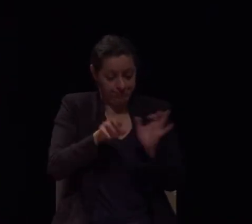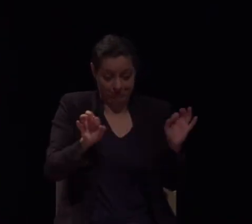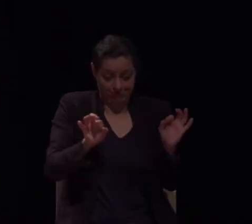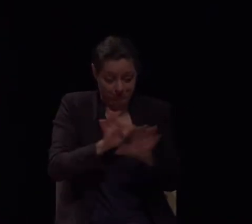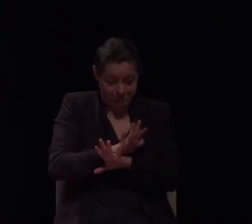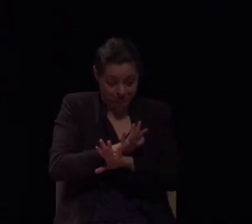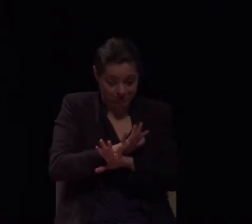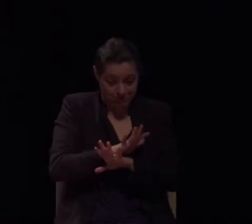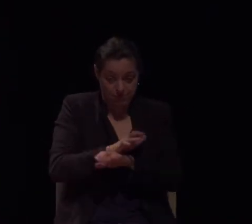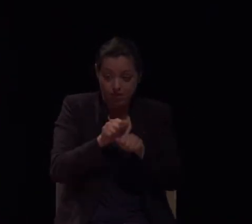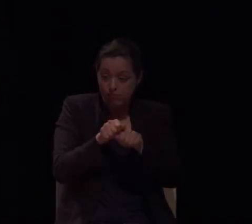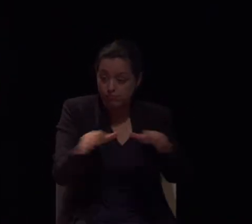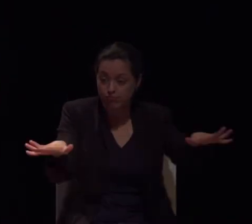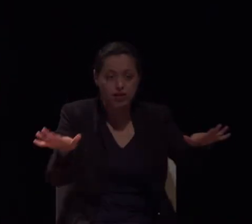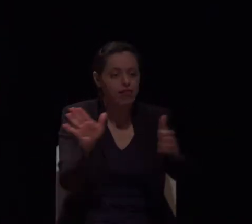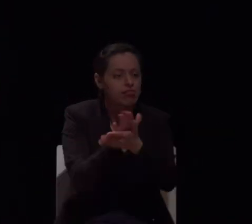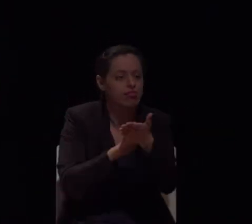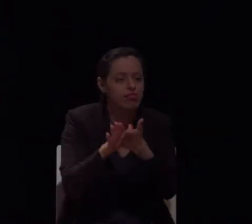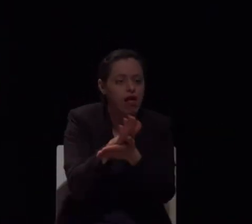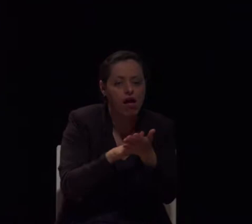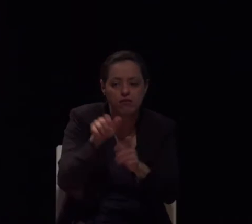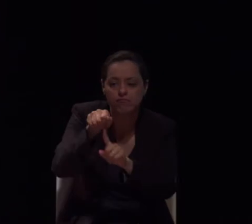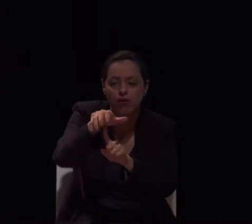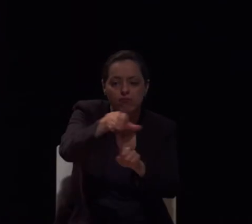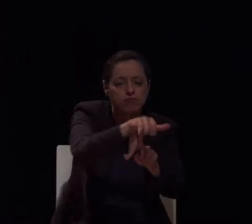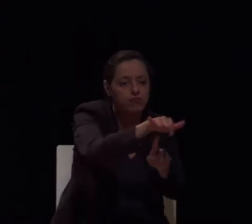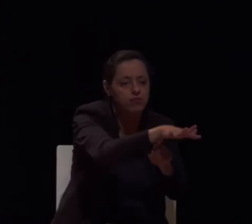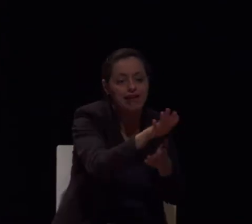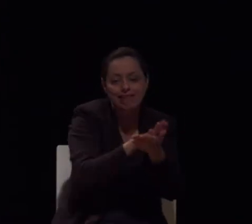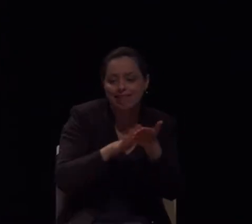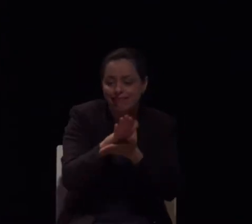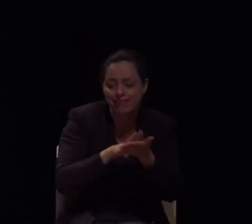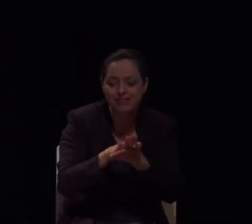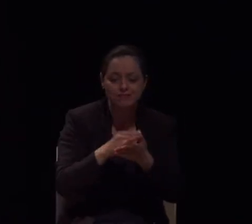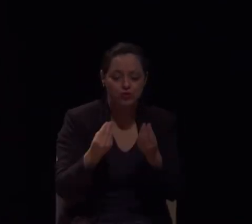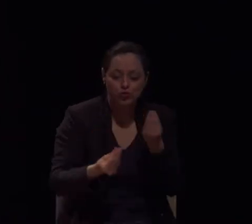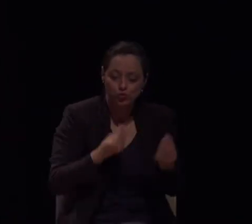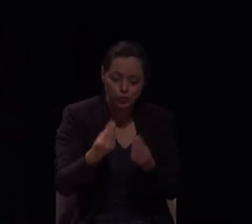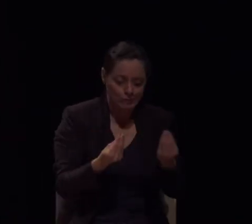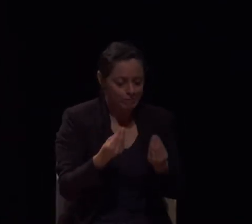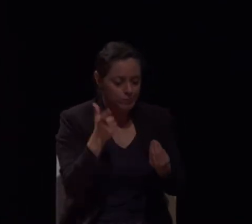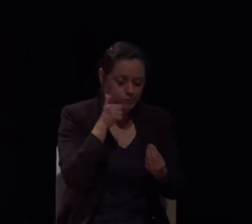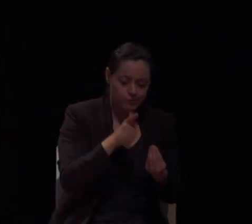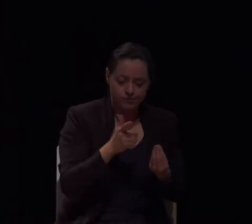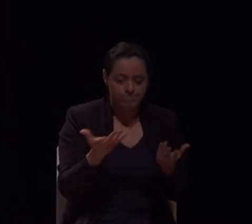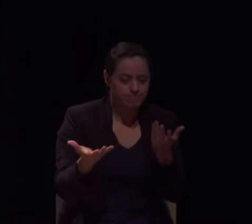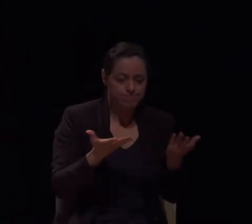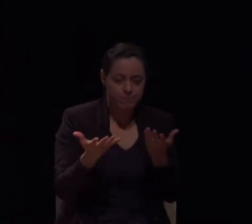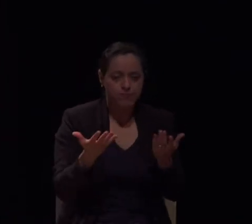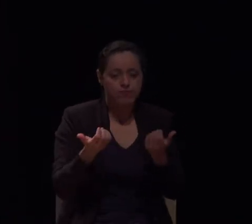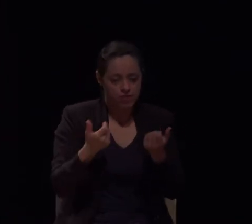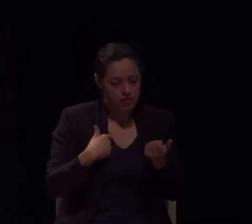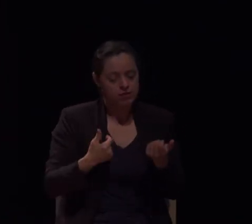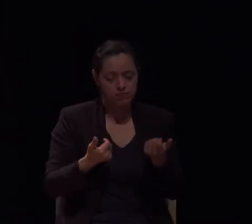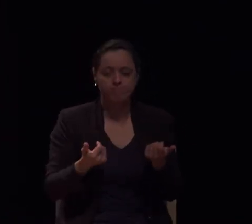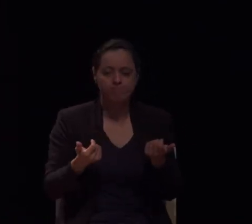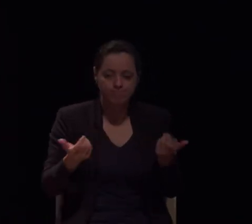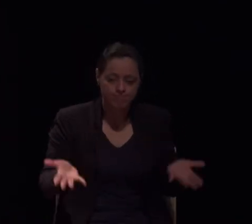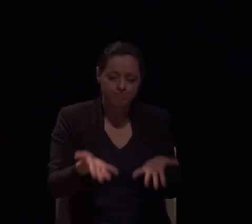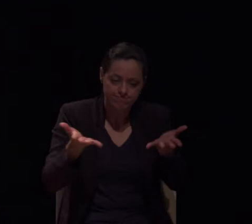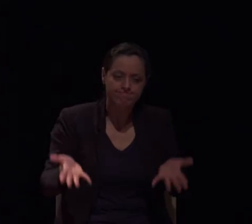gente poderia de alguma forma atuar nesse nesse lugar nesse sentido e promoveu uma